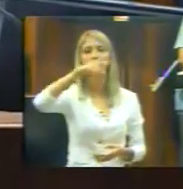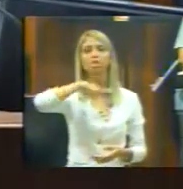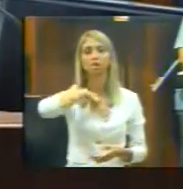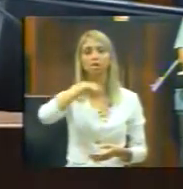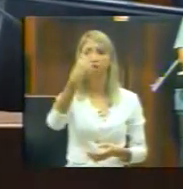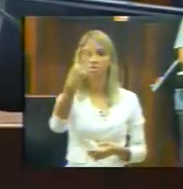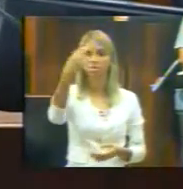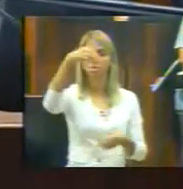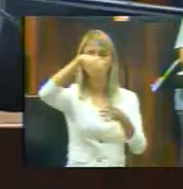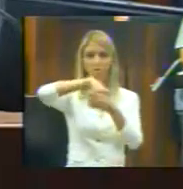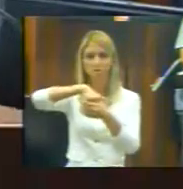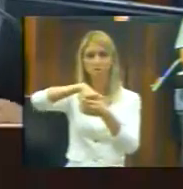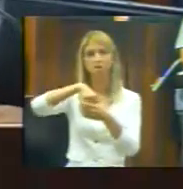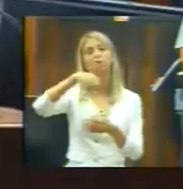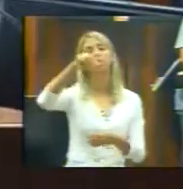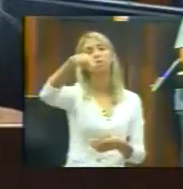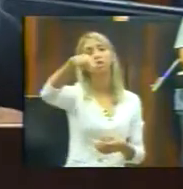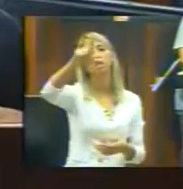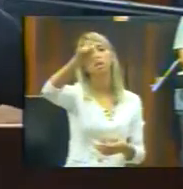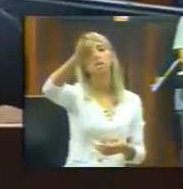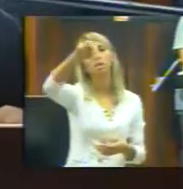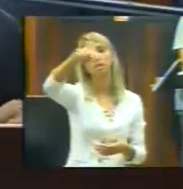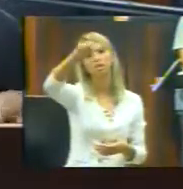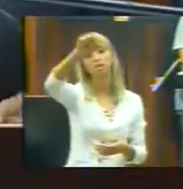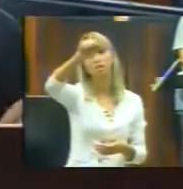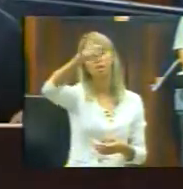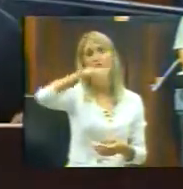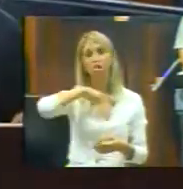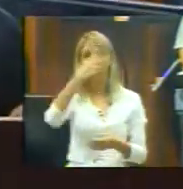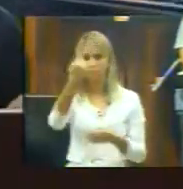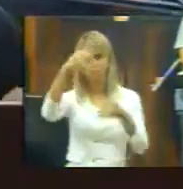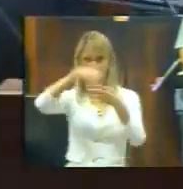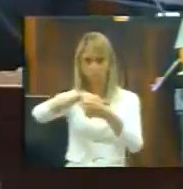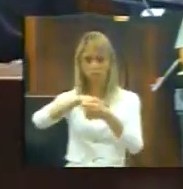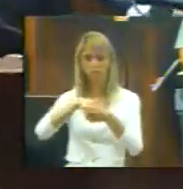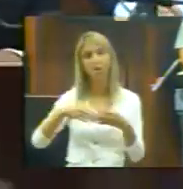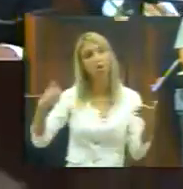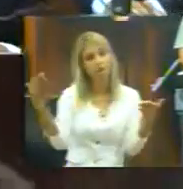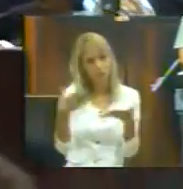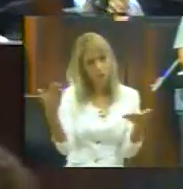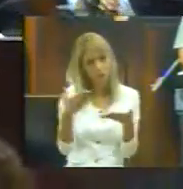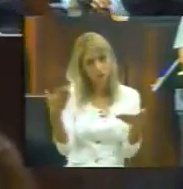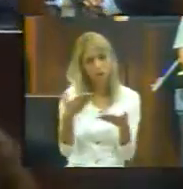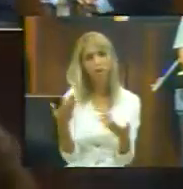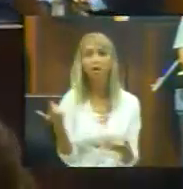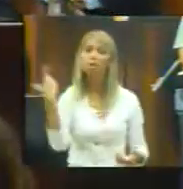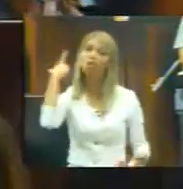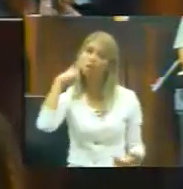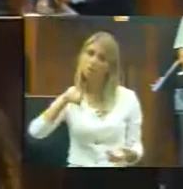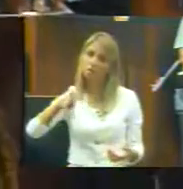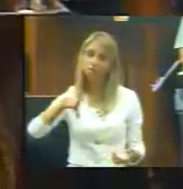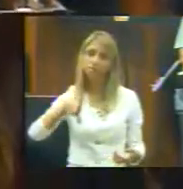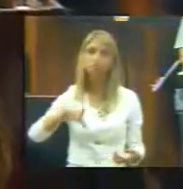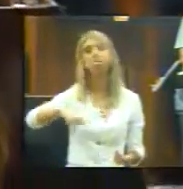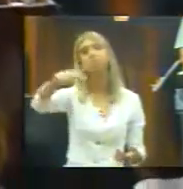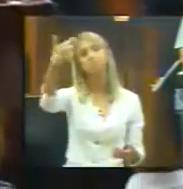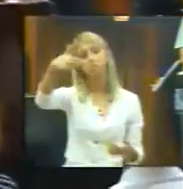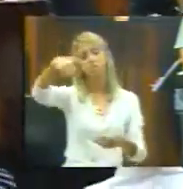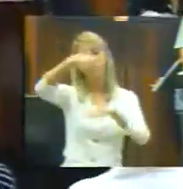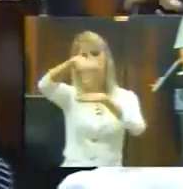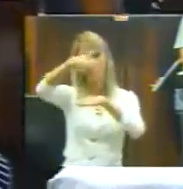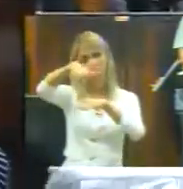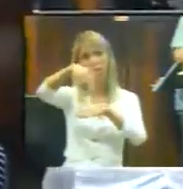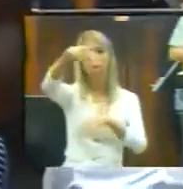Nívia com 1 voto. Dessa maneira, declaro a candidata agora, segunda secretária,